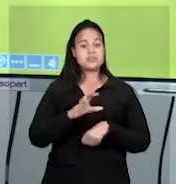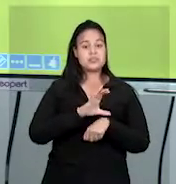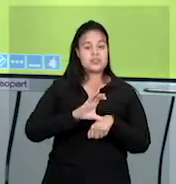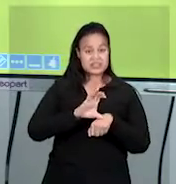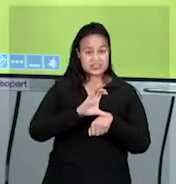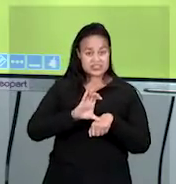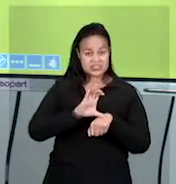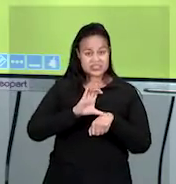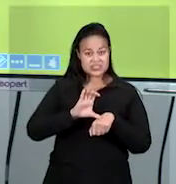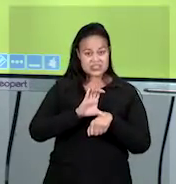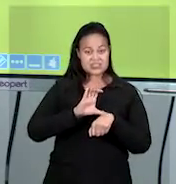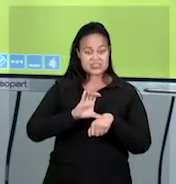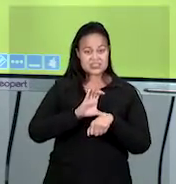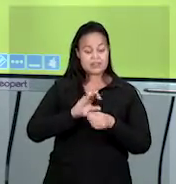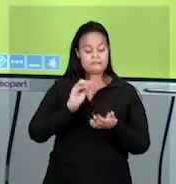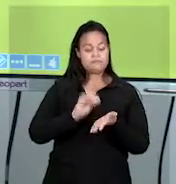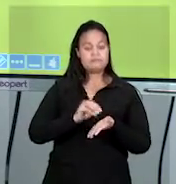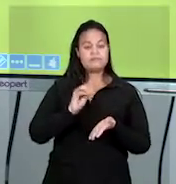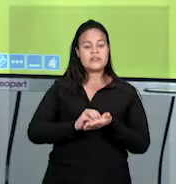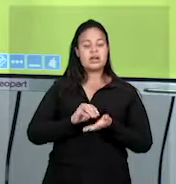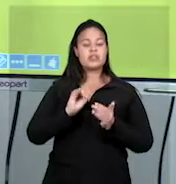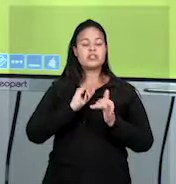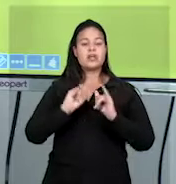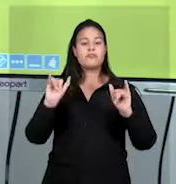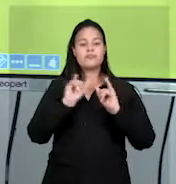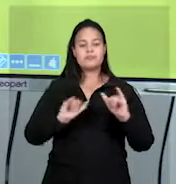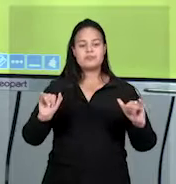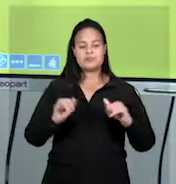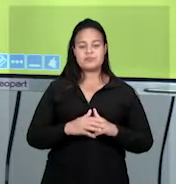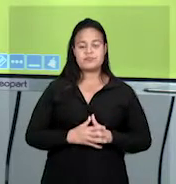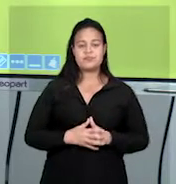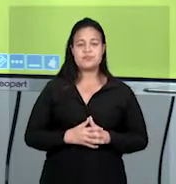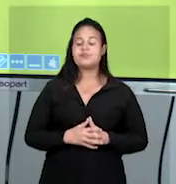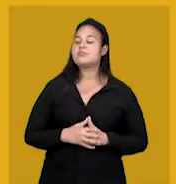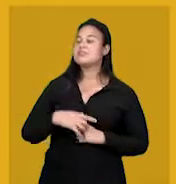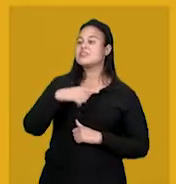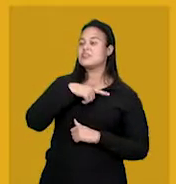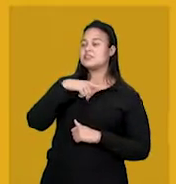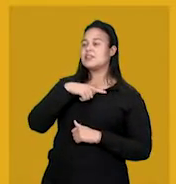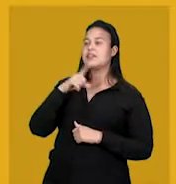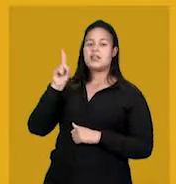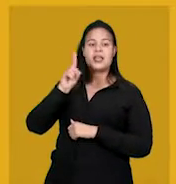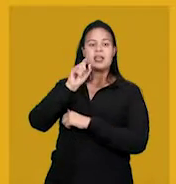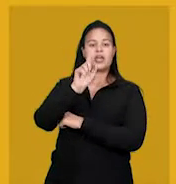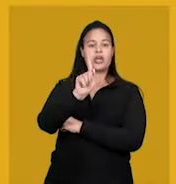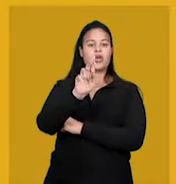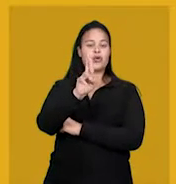que normalmente é ausência de informação. Então, olha nesse mapa aqui, por exemplo. Eu tenho a Groenlândia aqui,